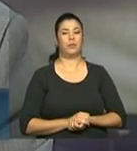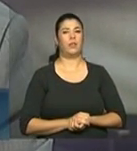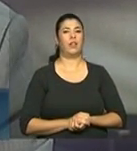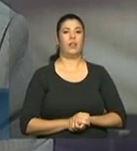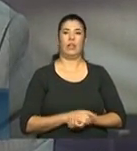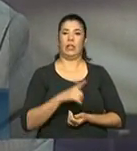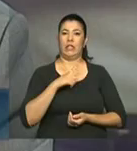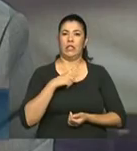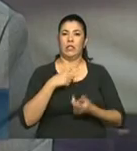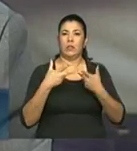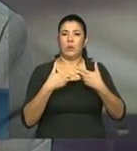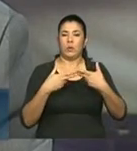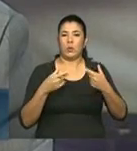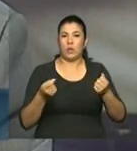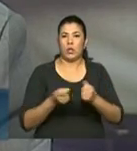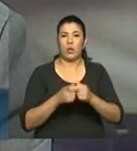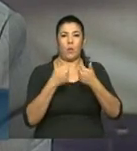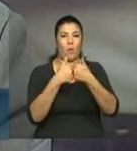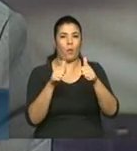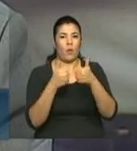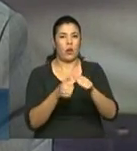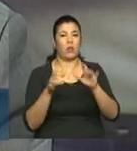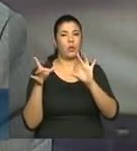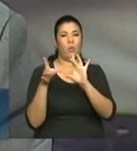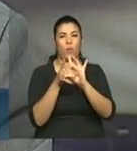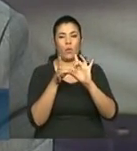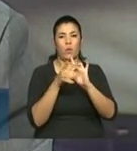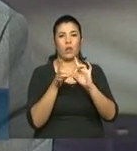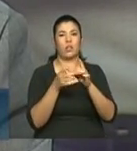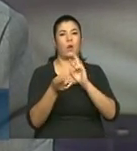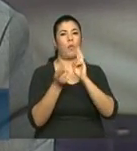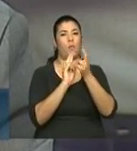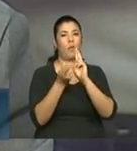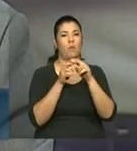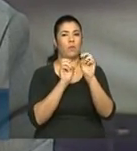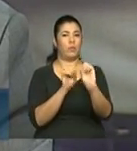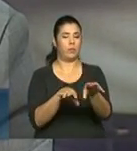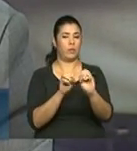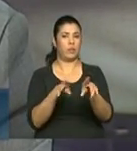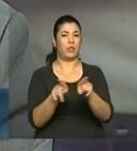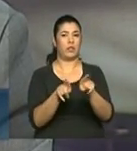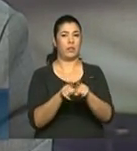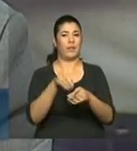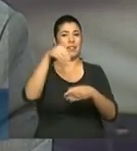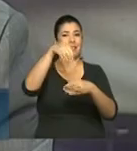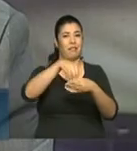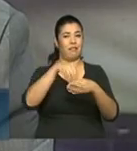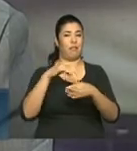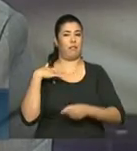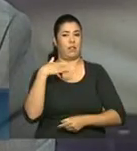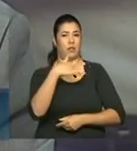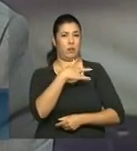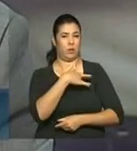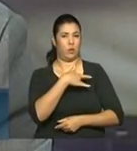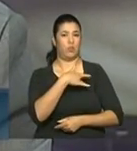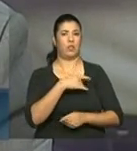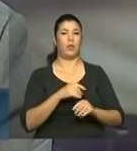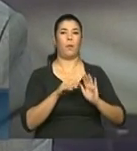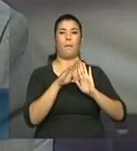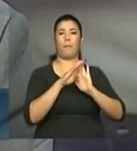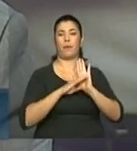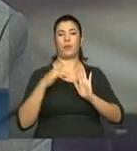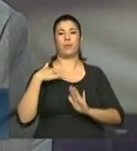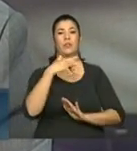Logística, articulação com a rede de ensino. Hoje nós desenvolvemos no âmbito da saúde das escolas, no programa Saúde da